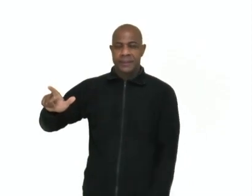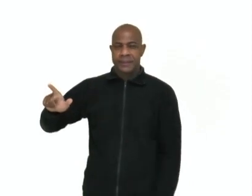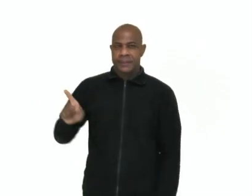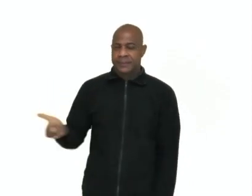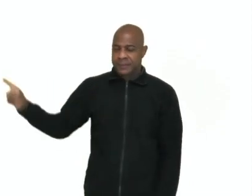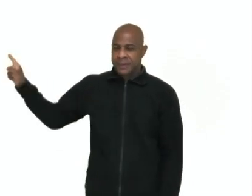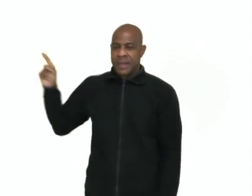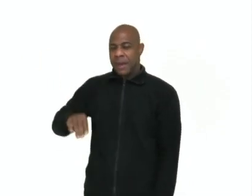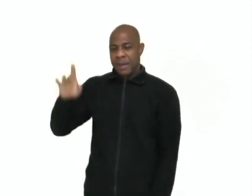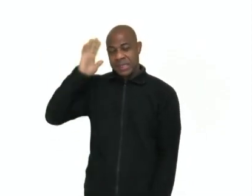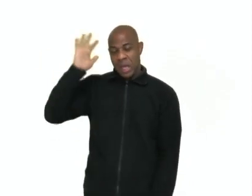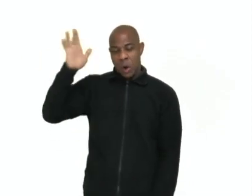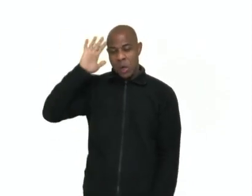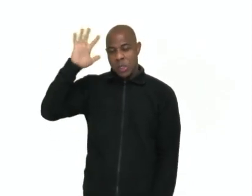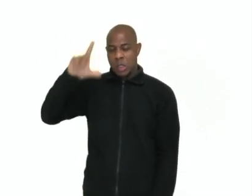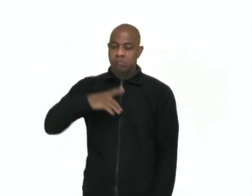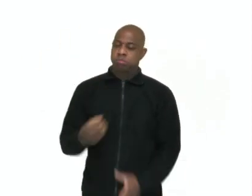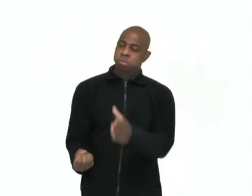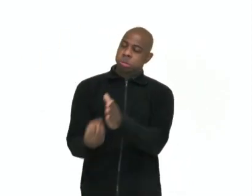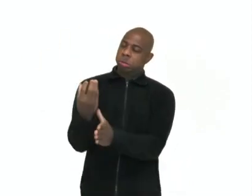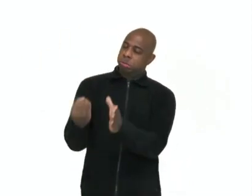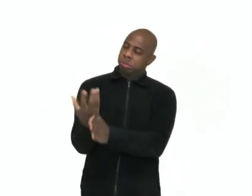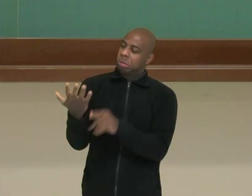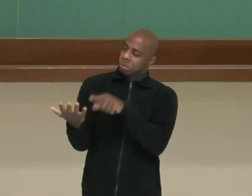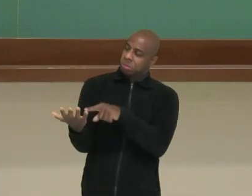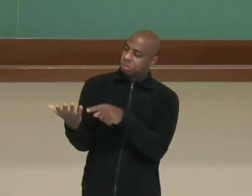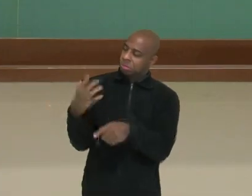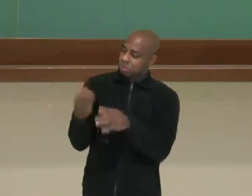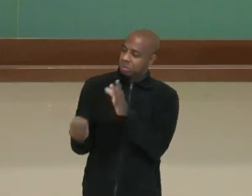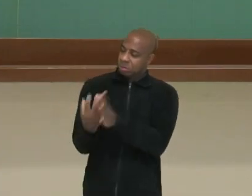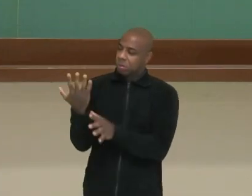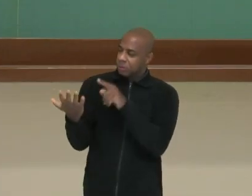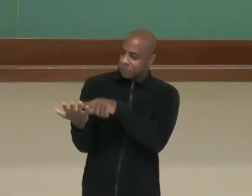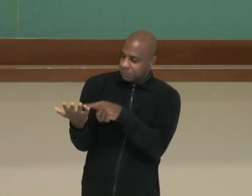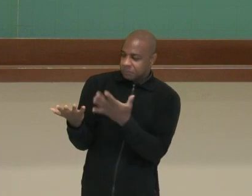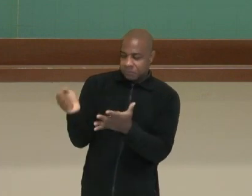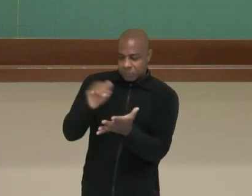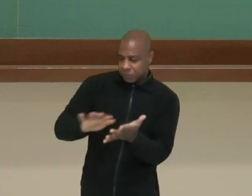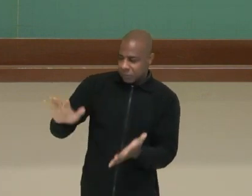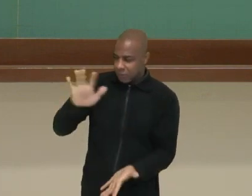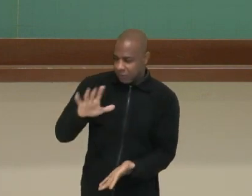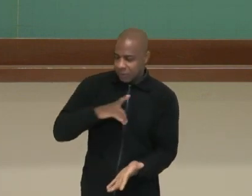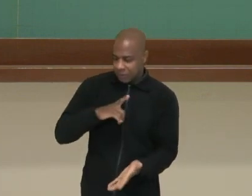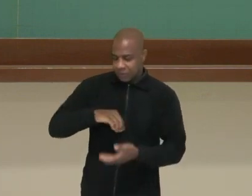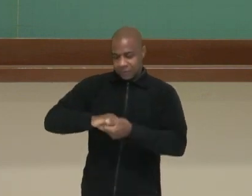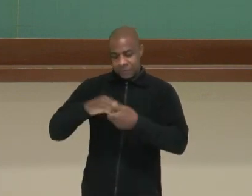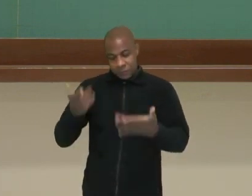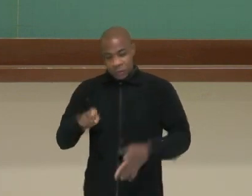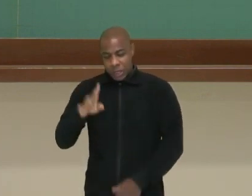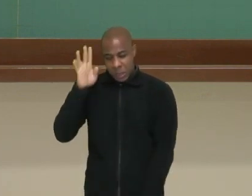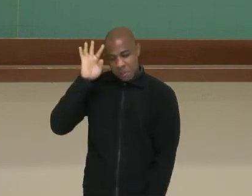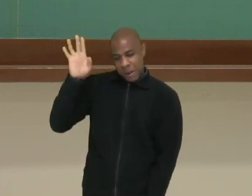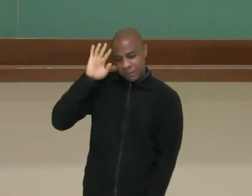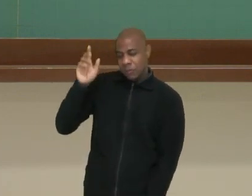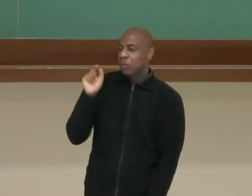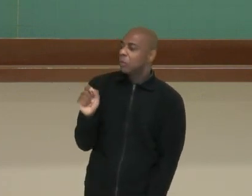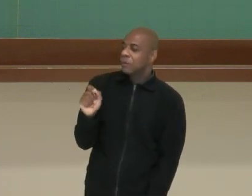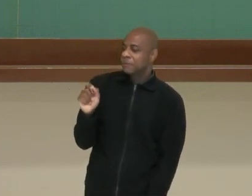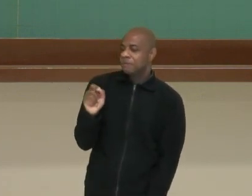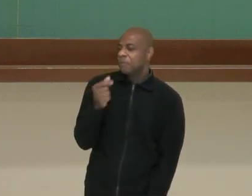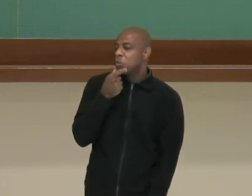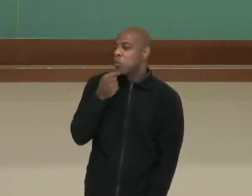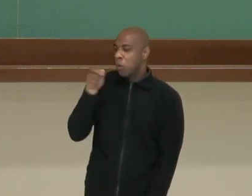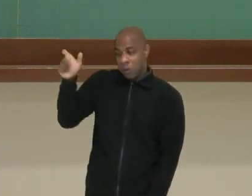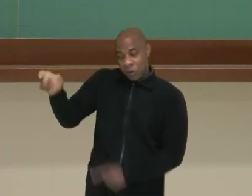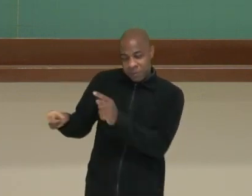uma teoria que surgiu com Einstein, a teoria da relatividade geral, né? O Einstein imaginou que os